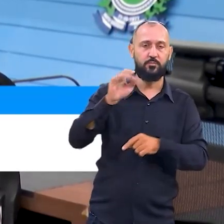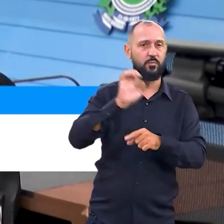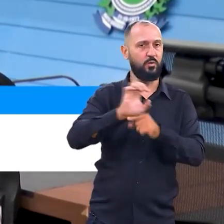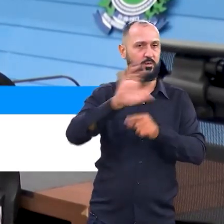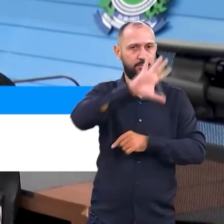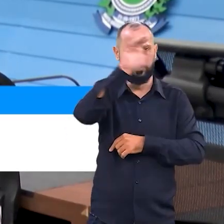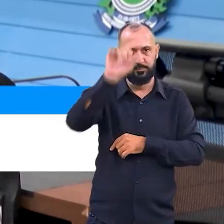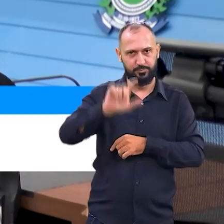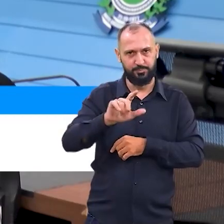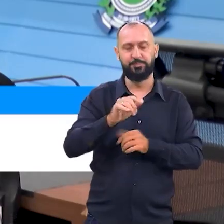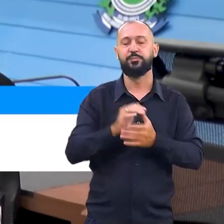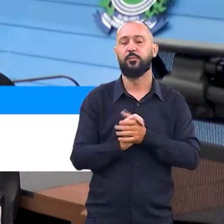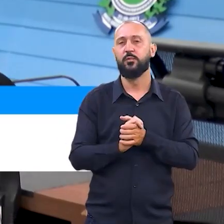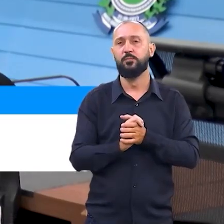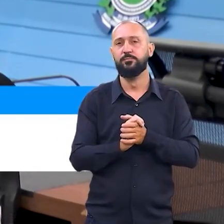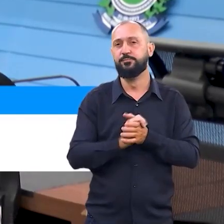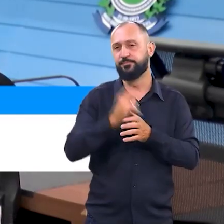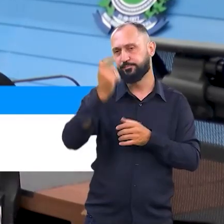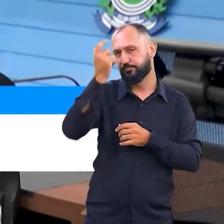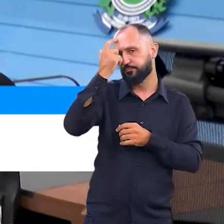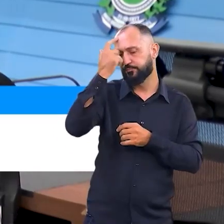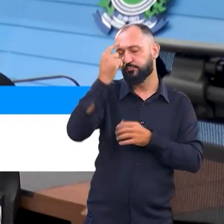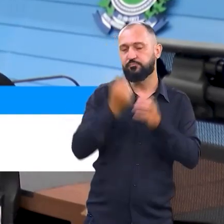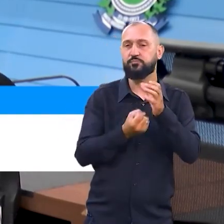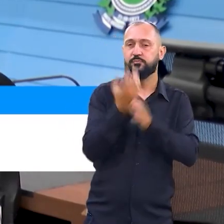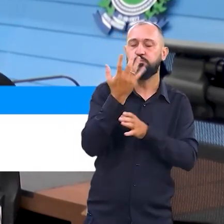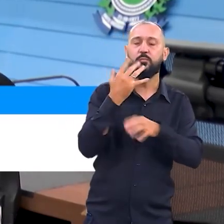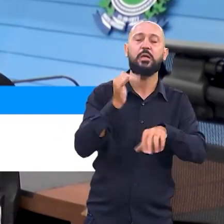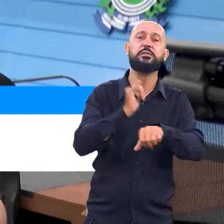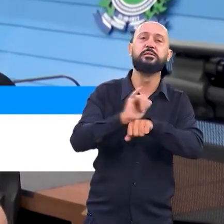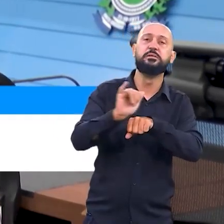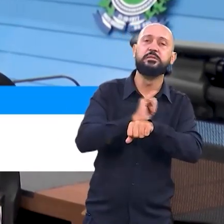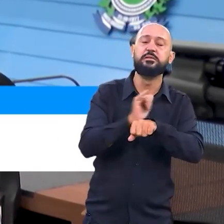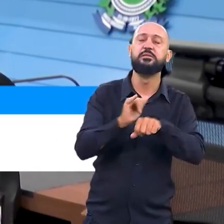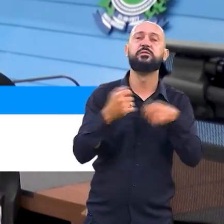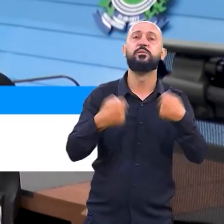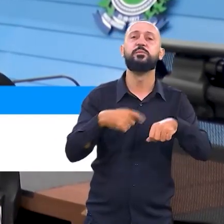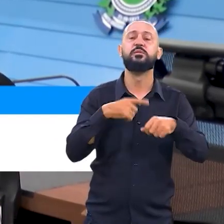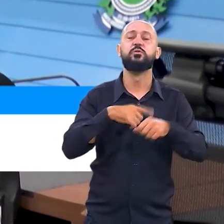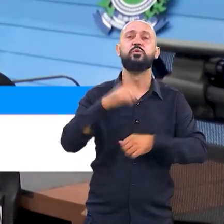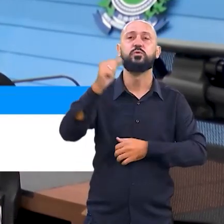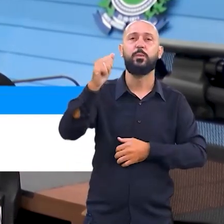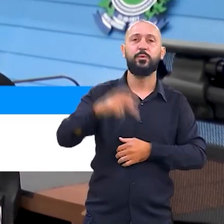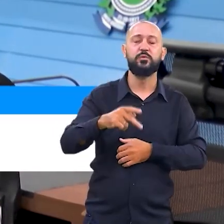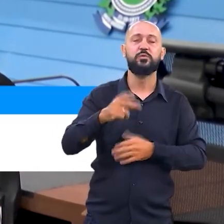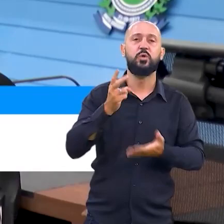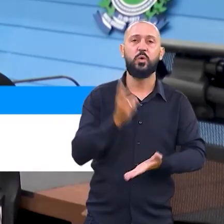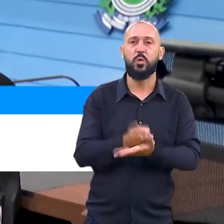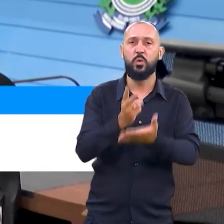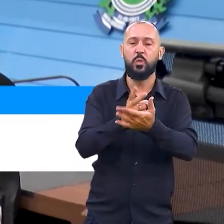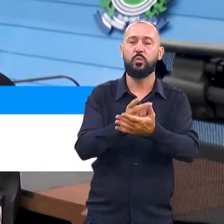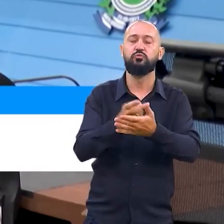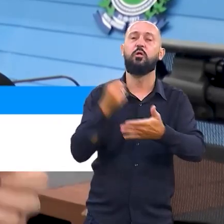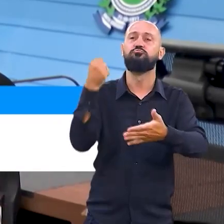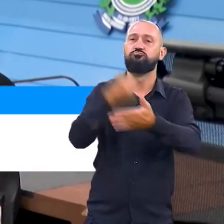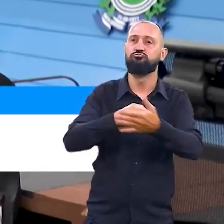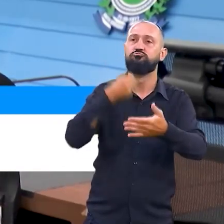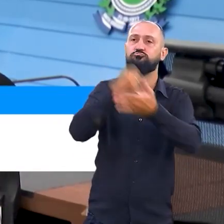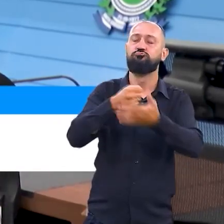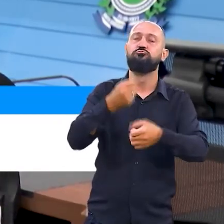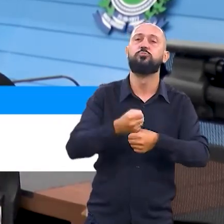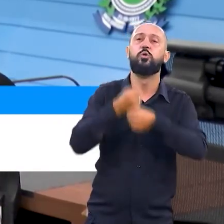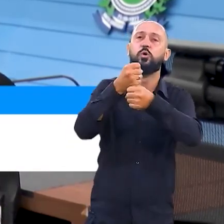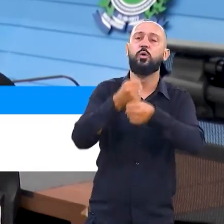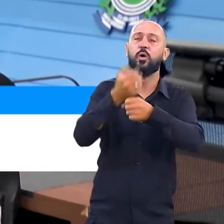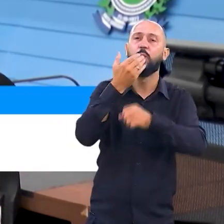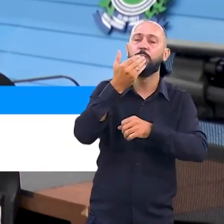da previdência do estado de Mato Grosso do Sul. A ideia é criar alternativas às demandas dos aposentados que continuam